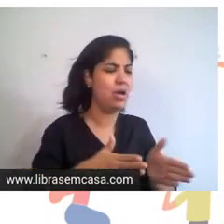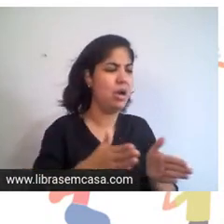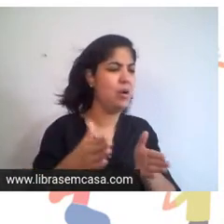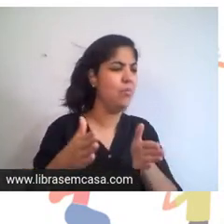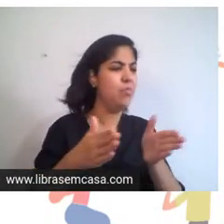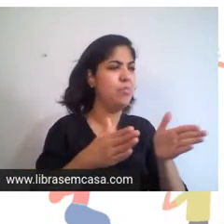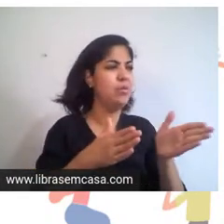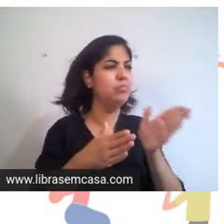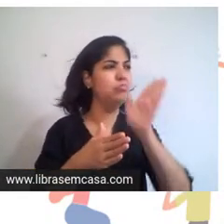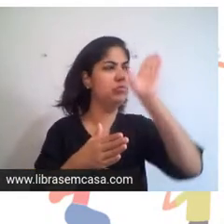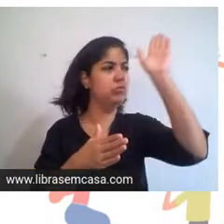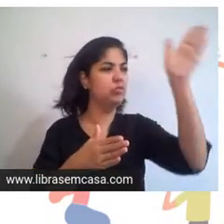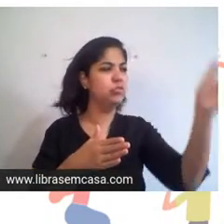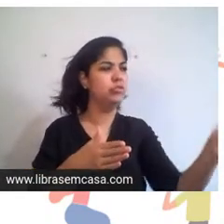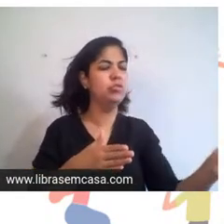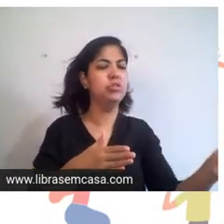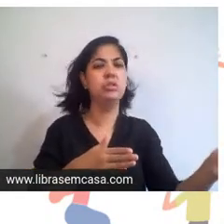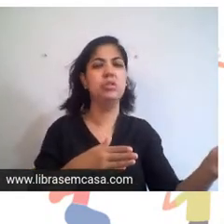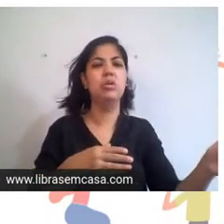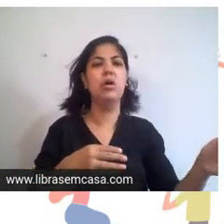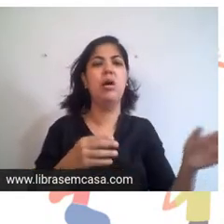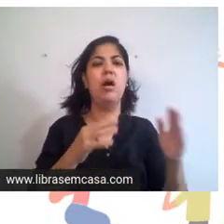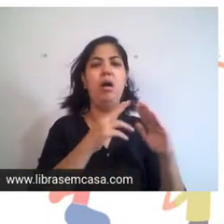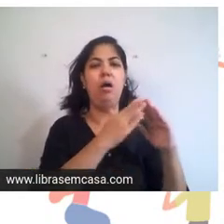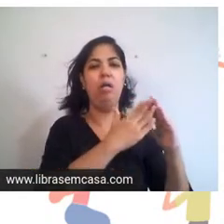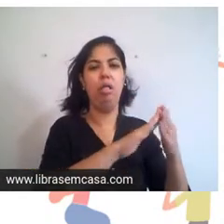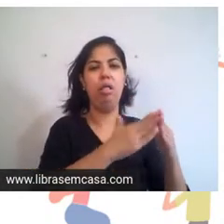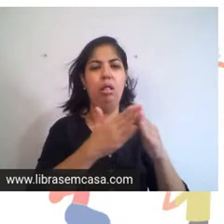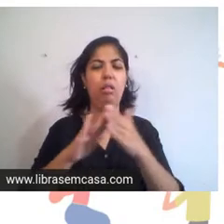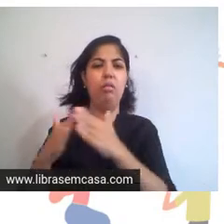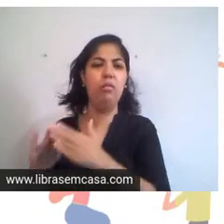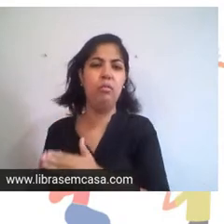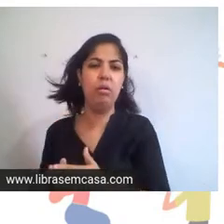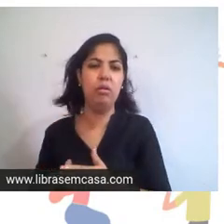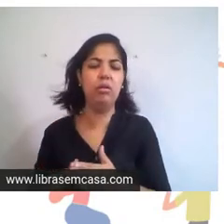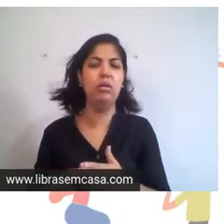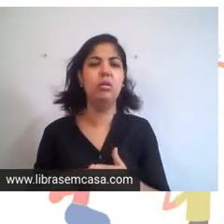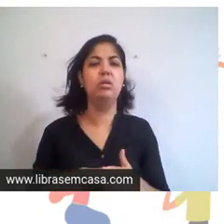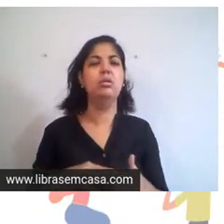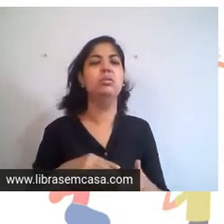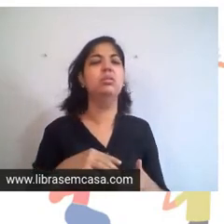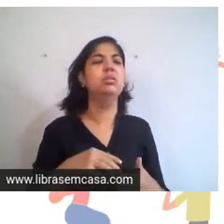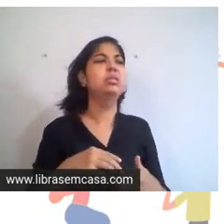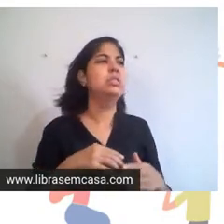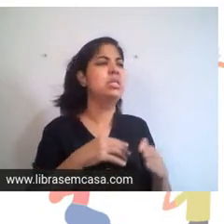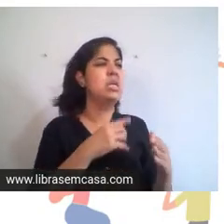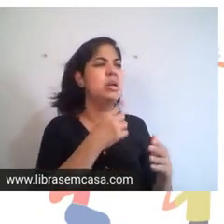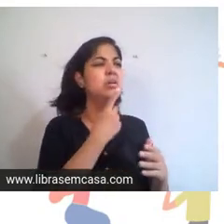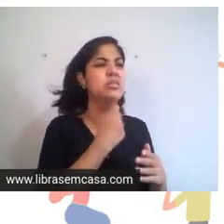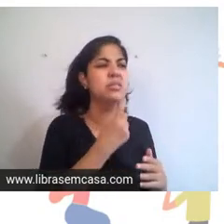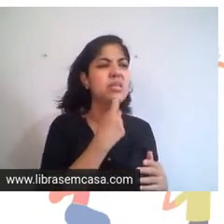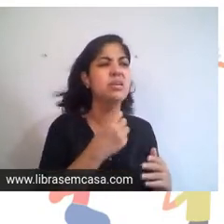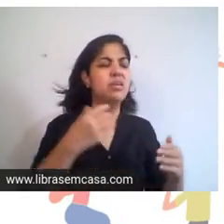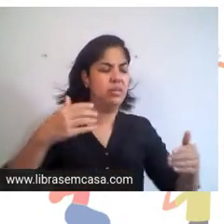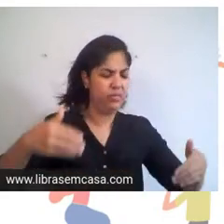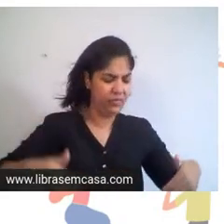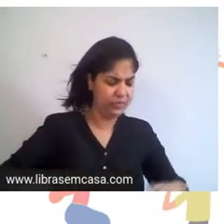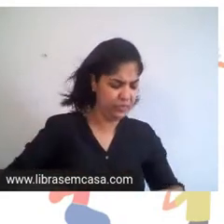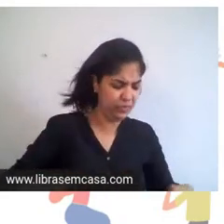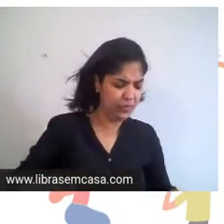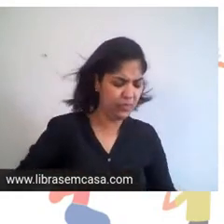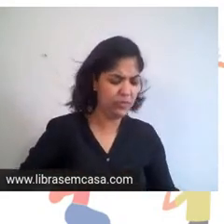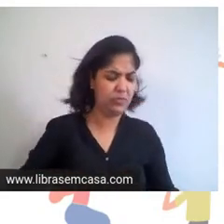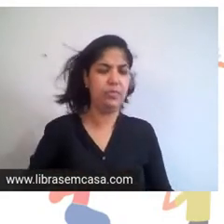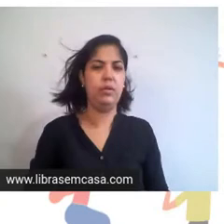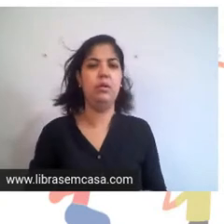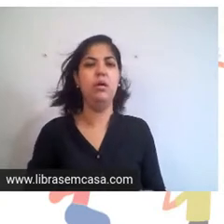minha voz ainda ecoa versos perplexos, com rimas de sangue e fome. A voz de